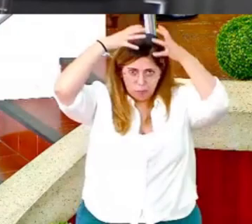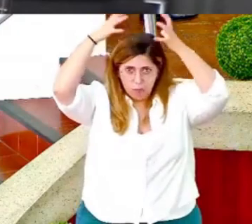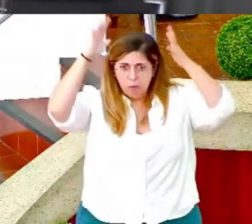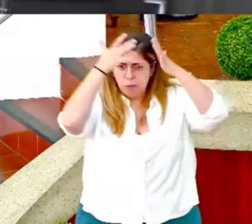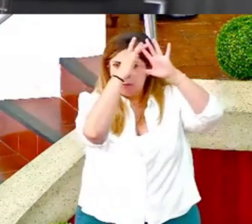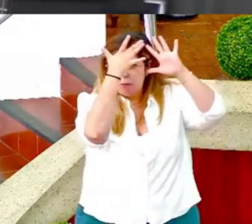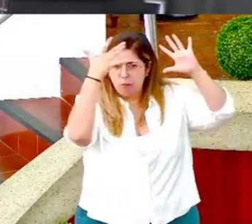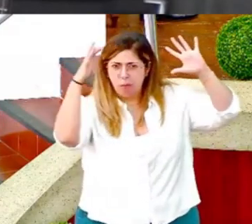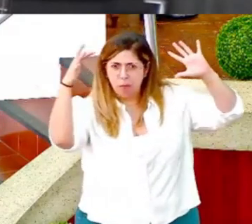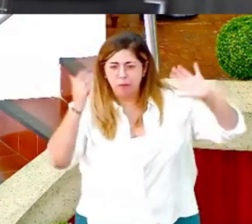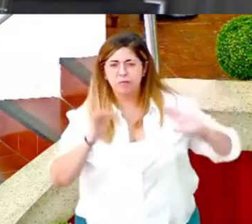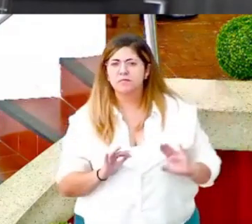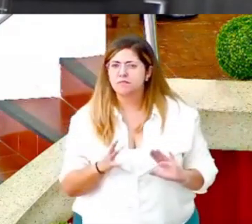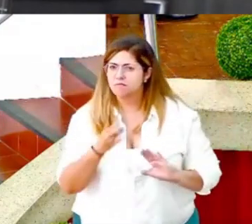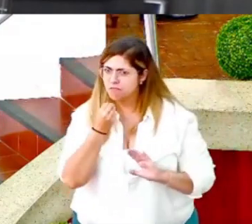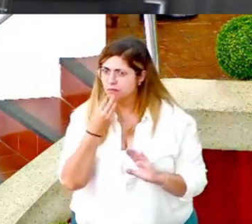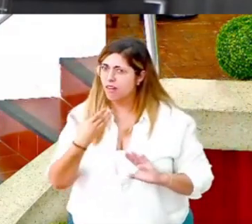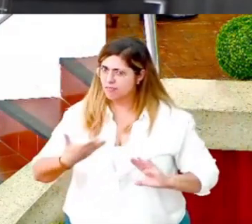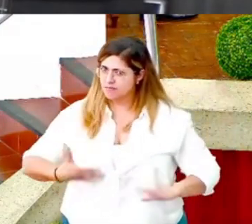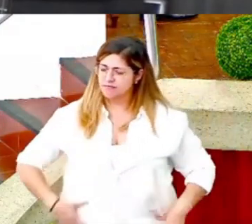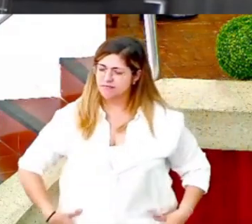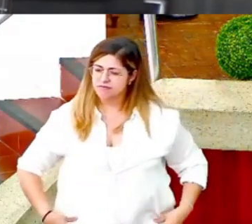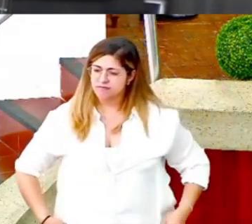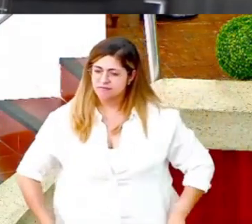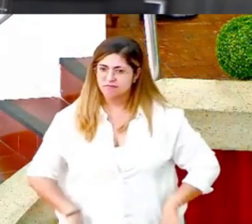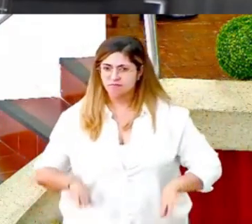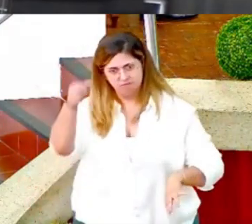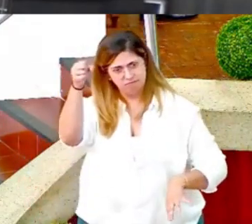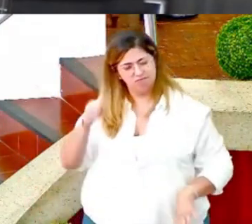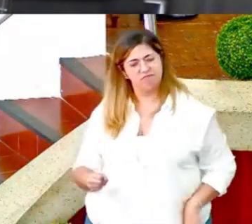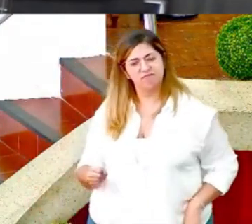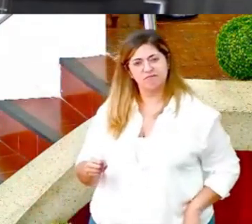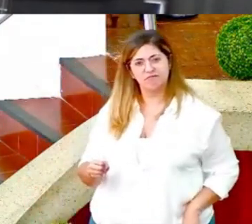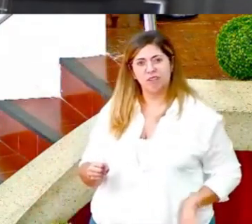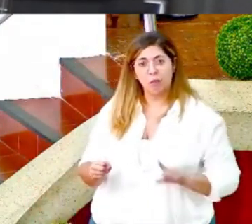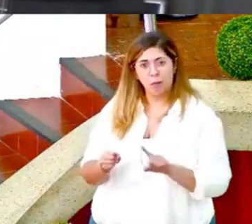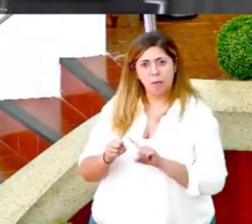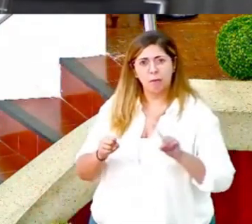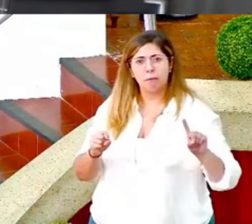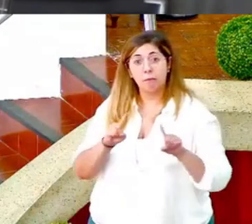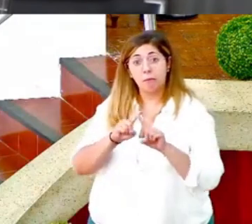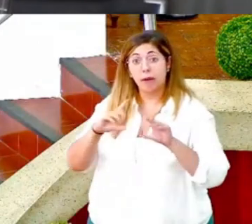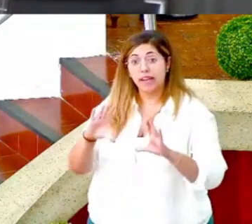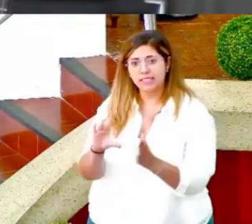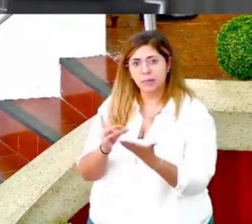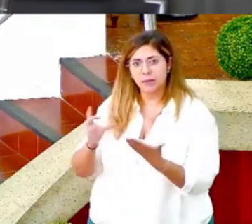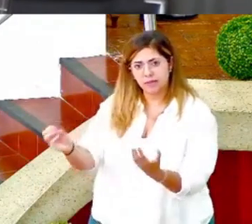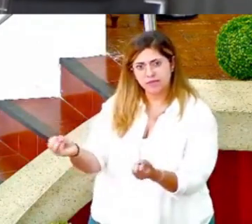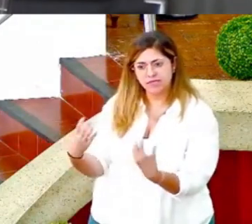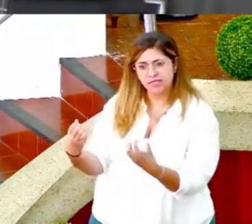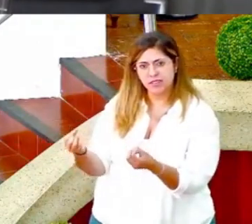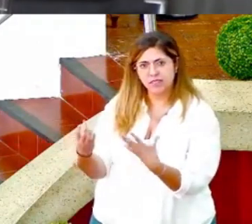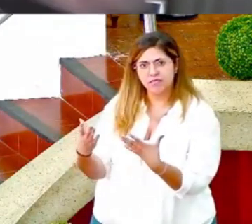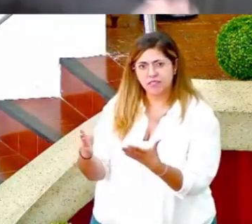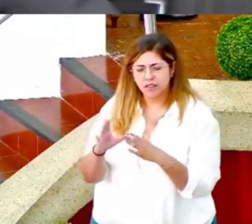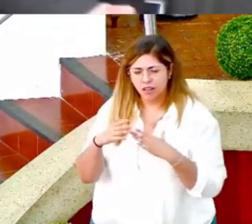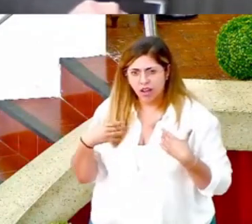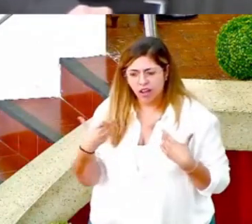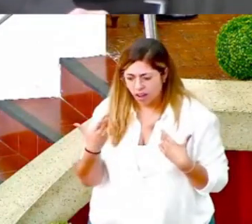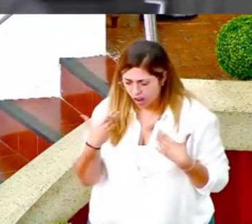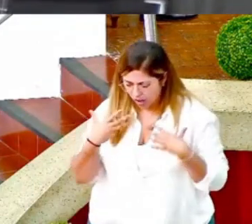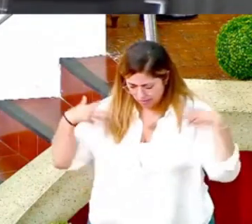e tudo? Quando ele ouviu, rasgou o manto, jogou tudo no